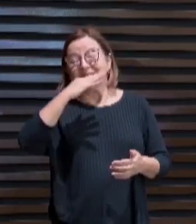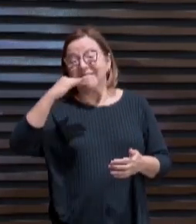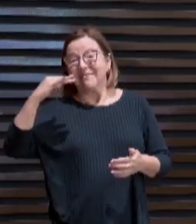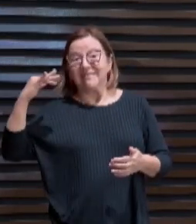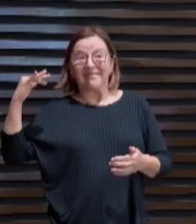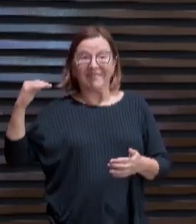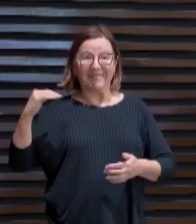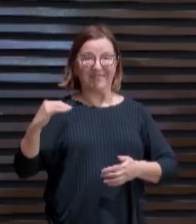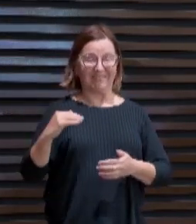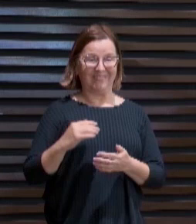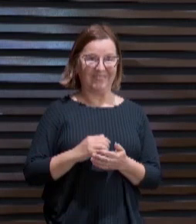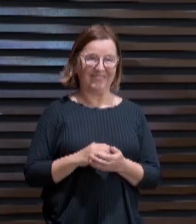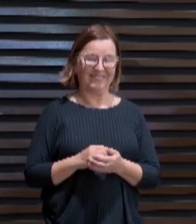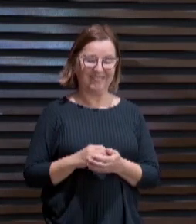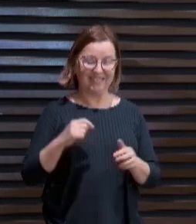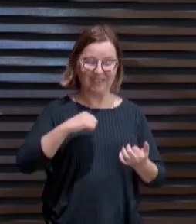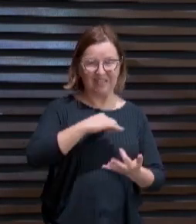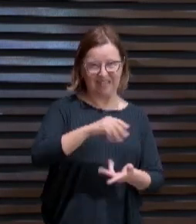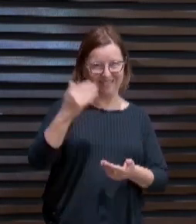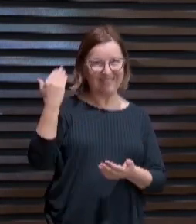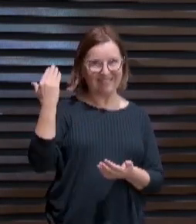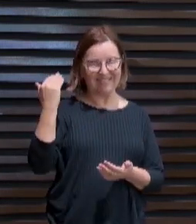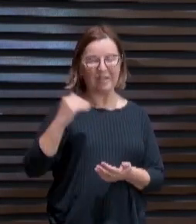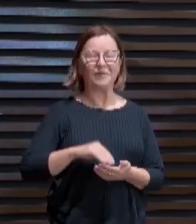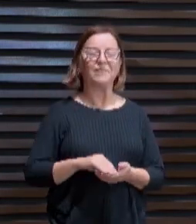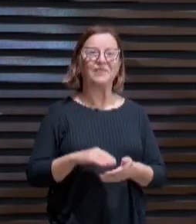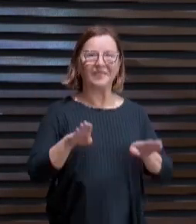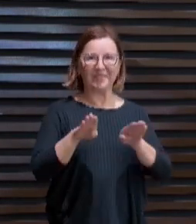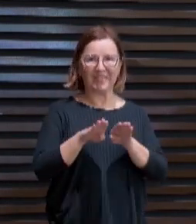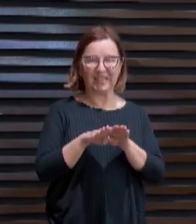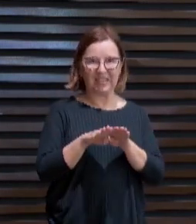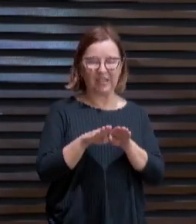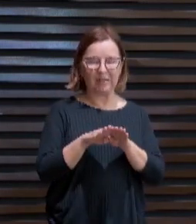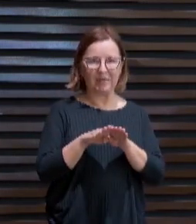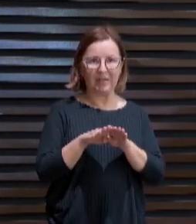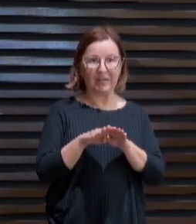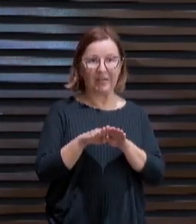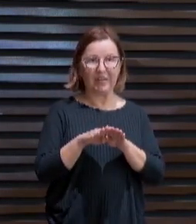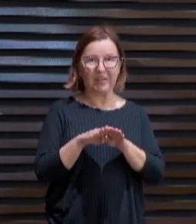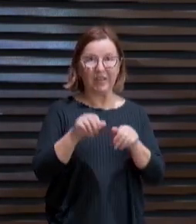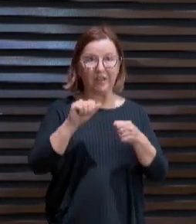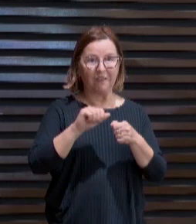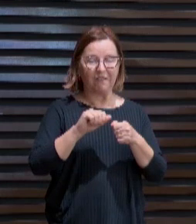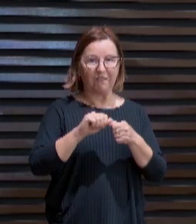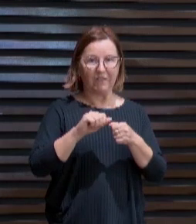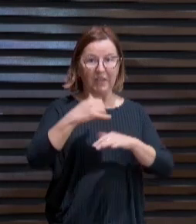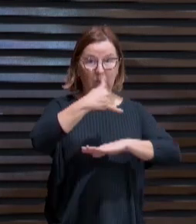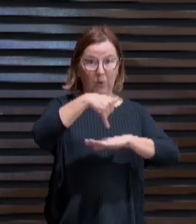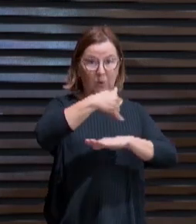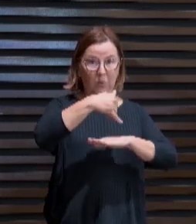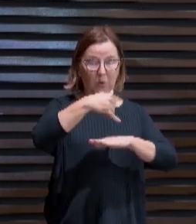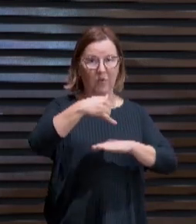muito precioso no mundo antigo, né? Foi também um componente do óleo da unção na época de Moisés,